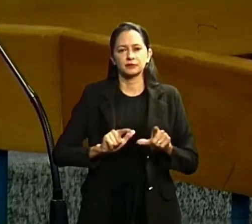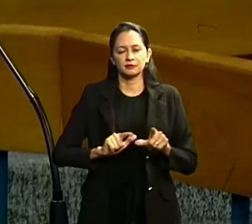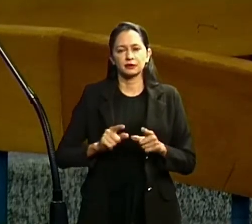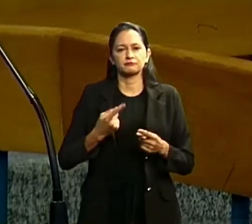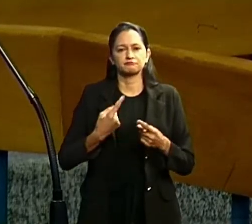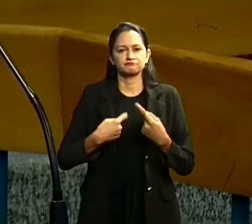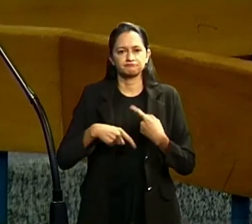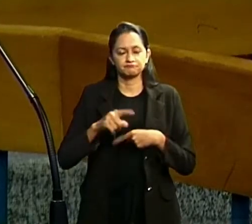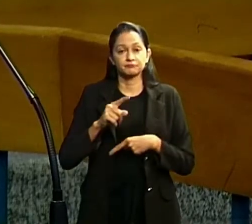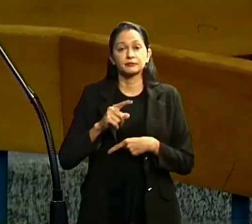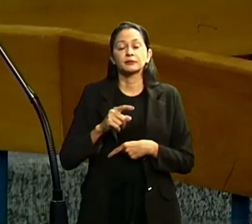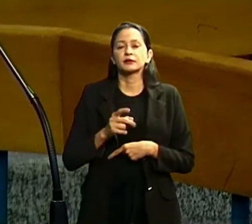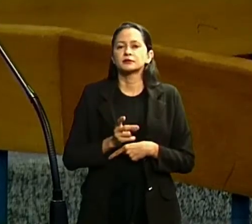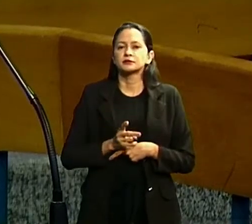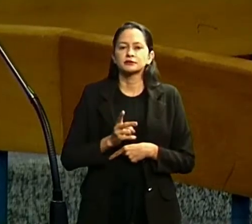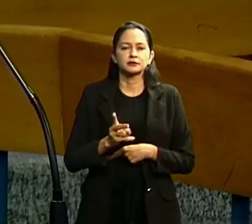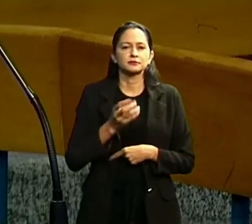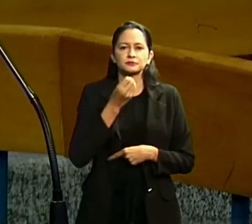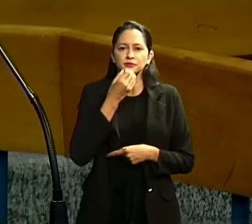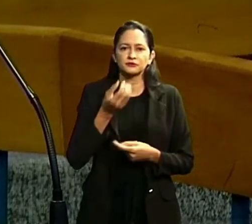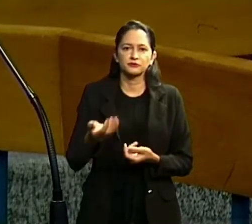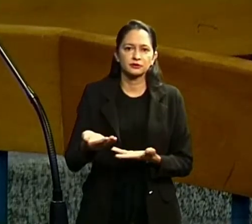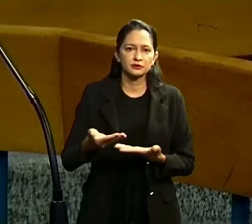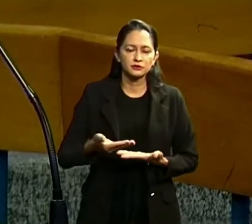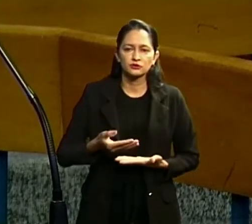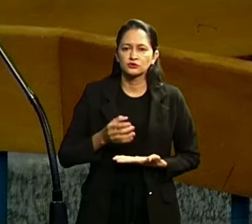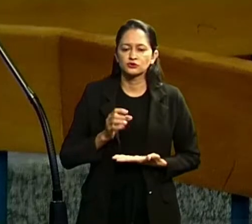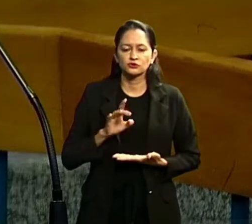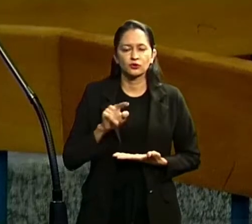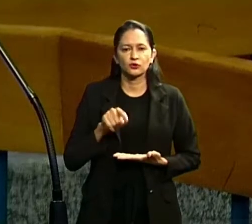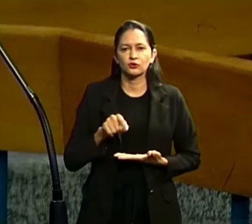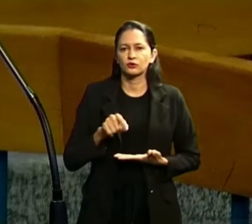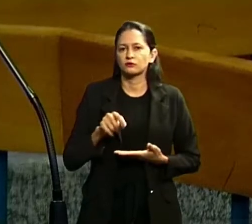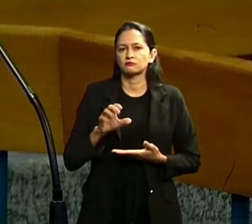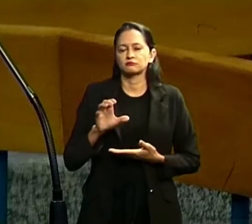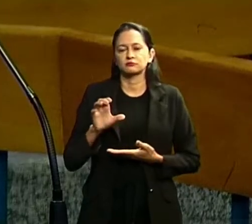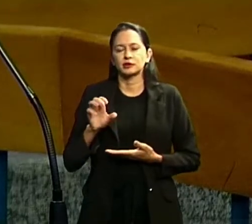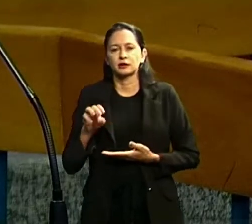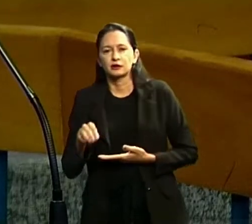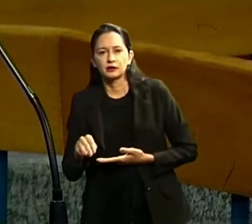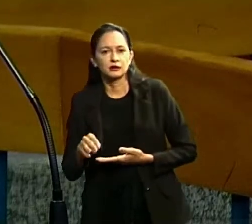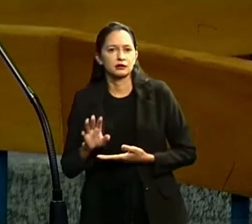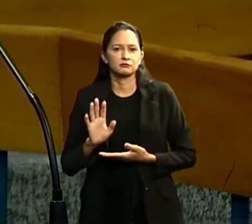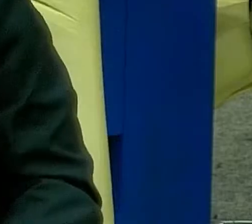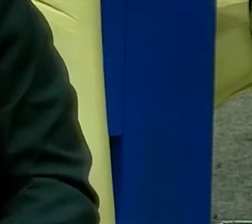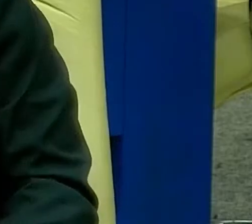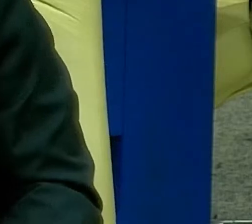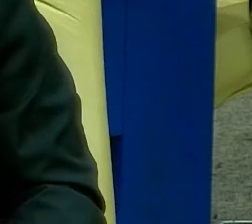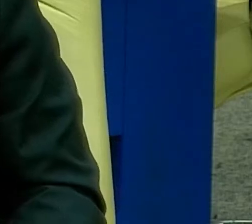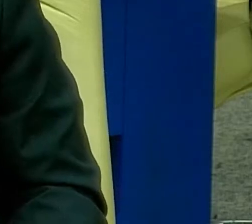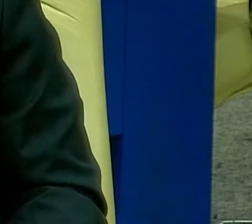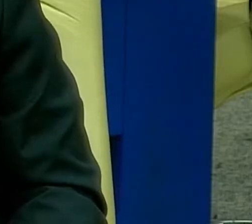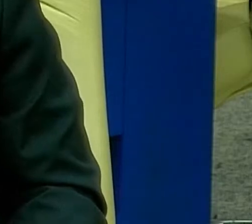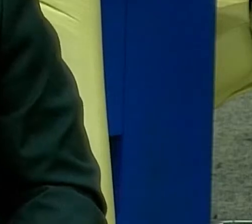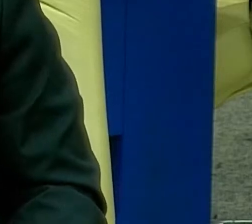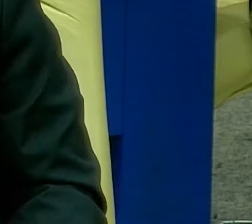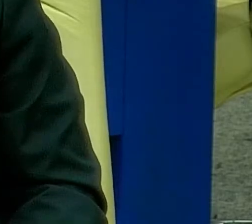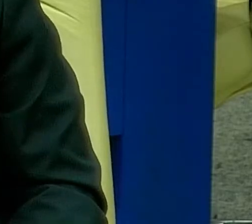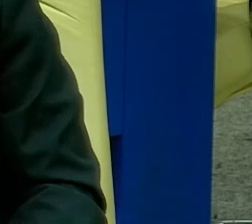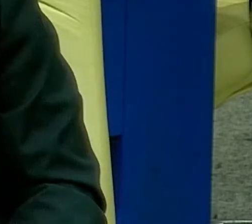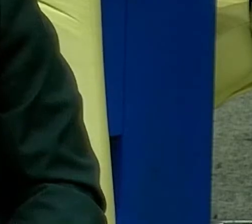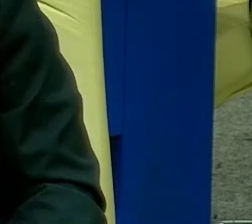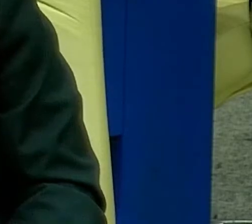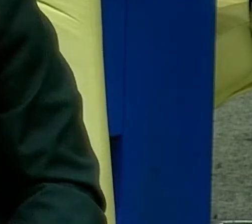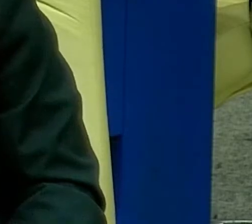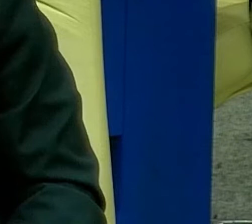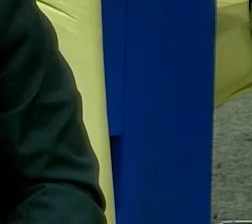e são sempre bem-vindas, não só nos parlamentos, né, mas no executivo, no judiciário, acho que na administração pública de modo geral.